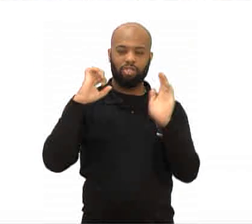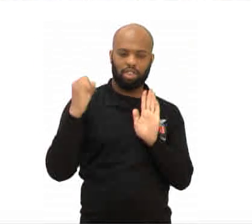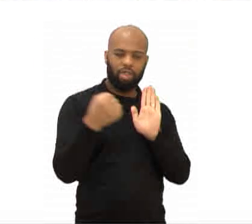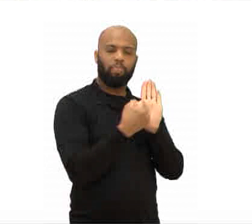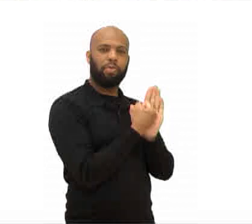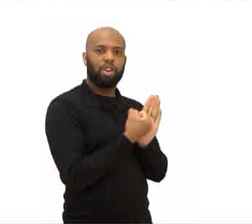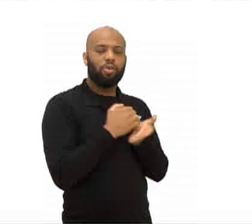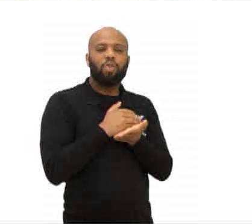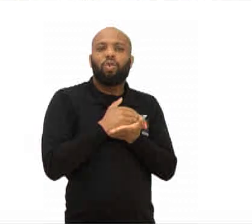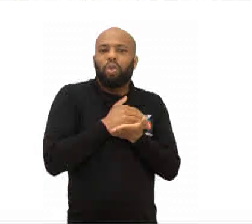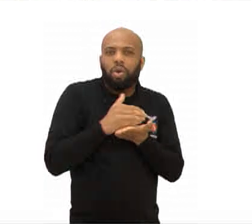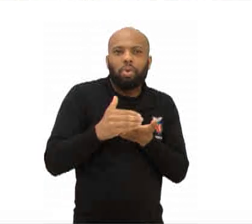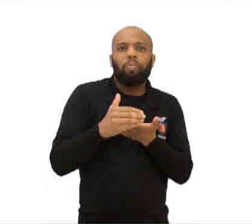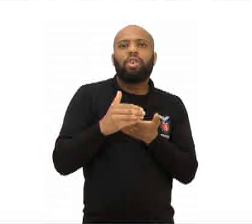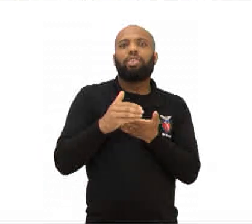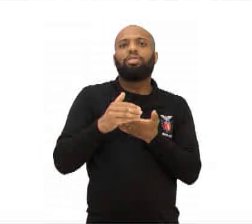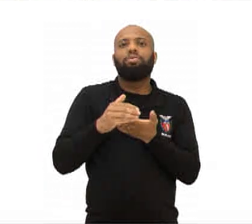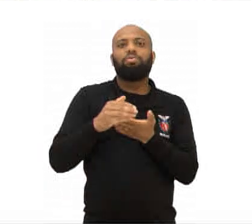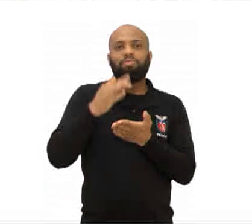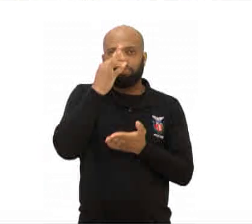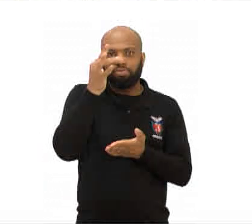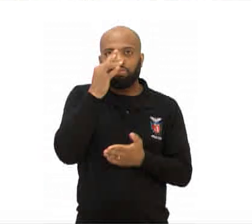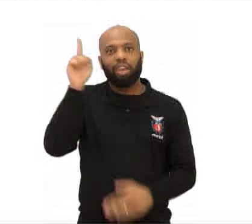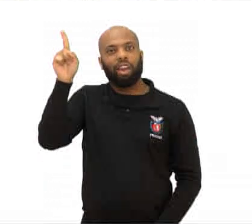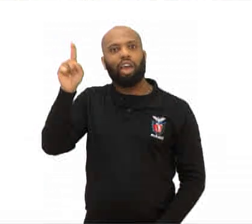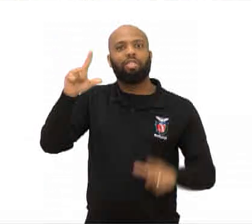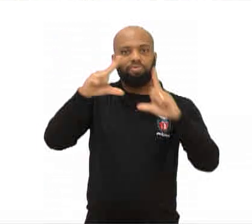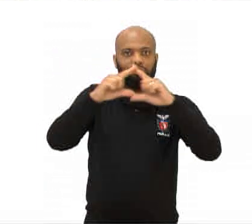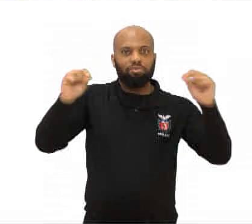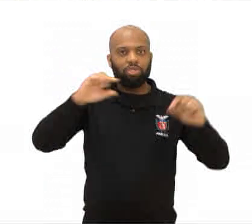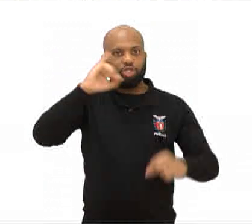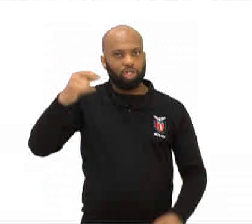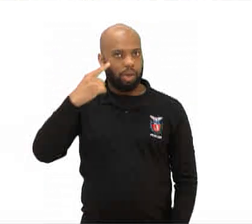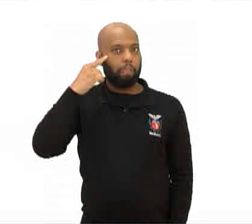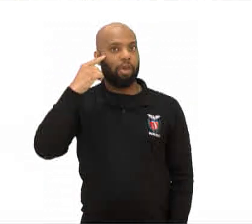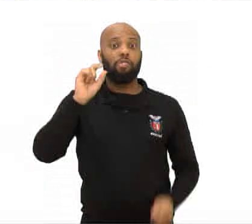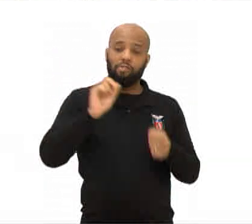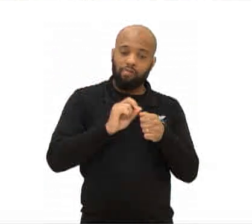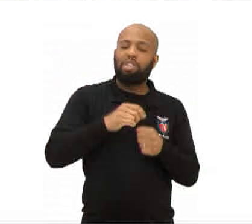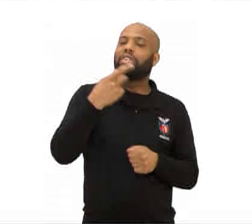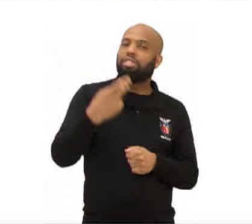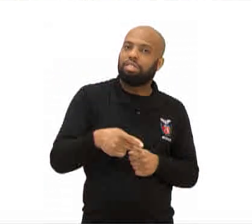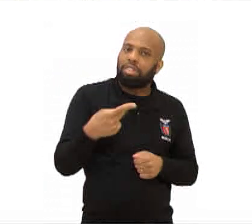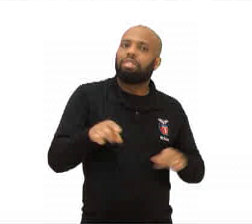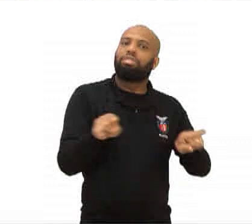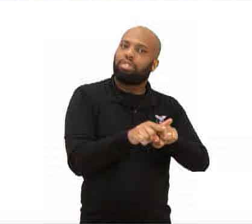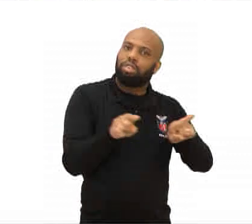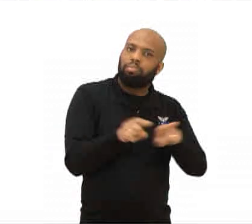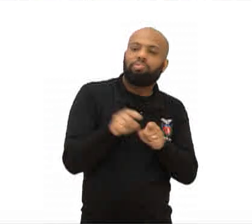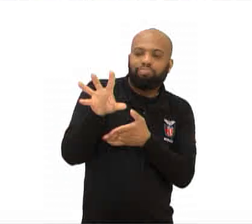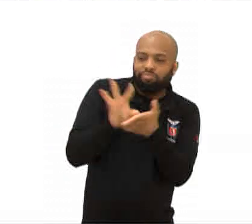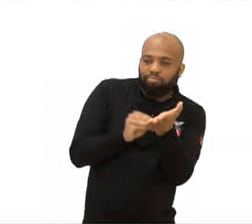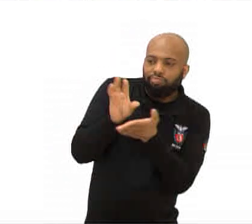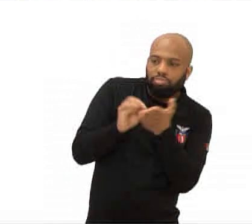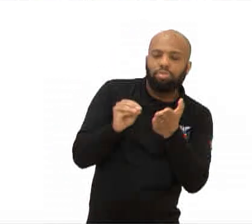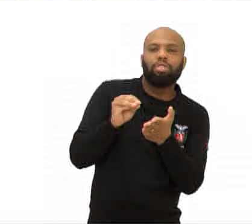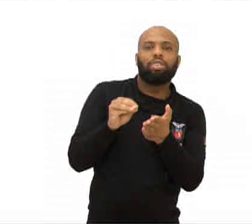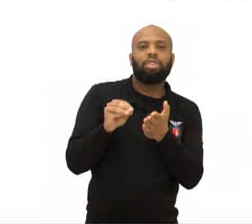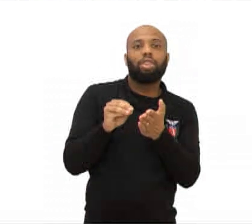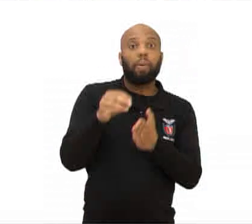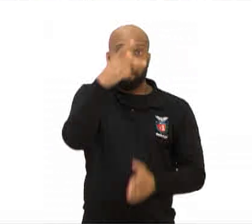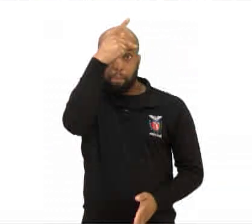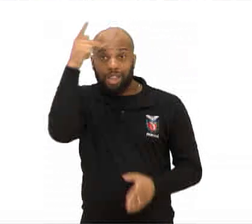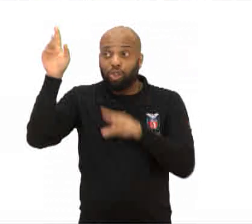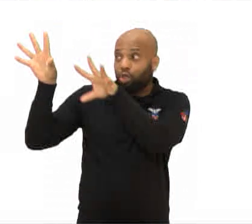início da primavera no Japão, e ele é reproduzido, refeito, vamos dizer assim, aqui no Brasil pelos